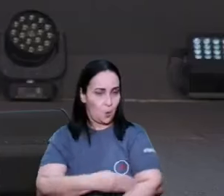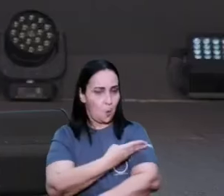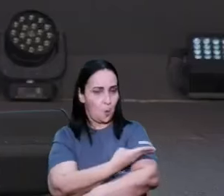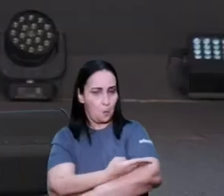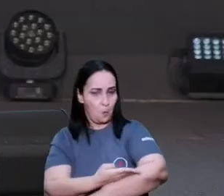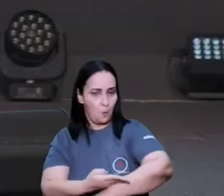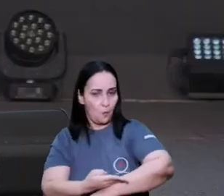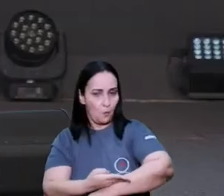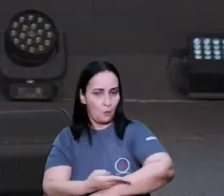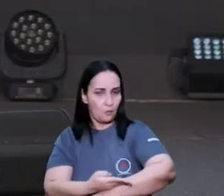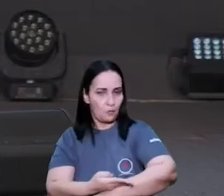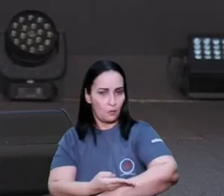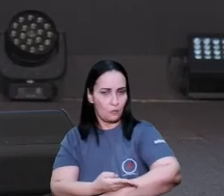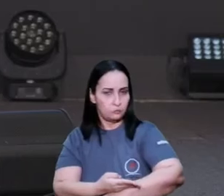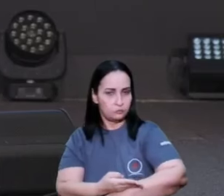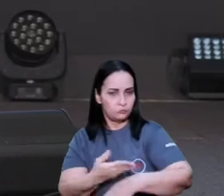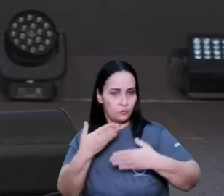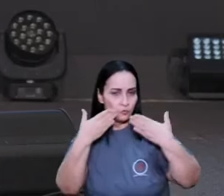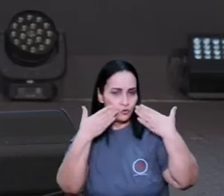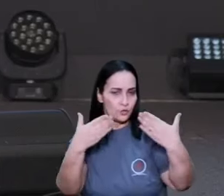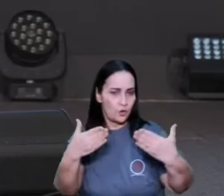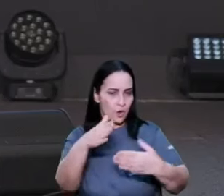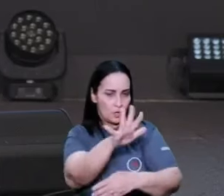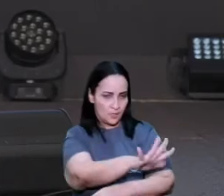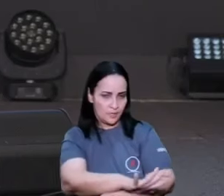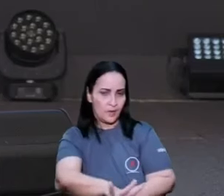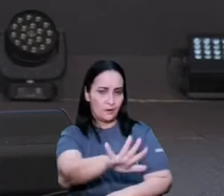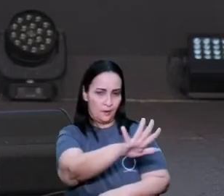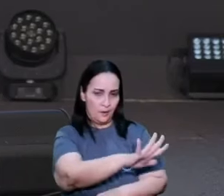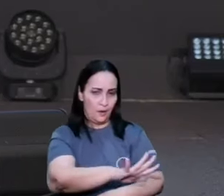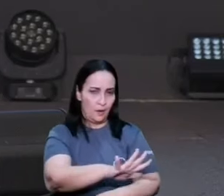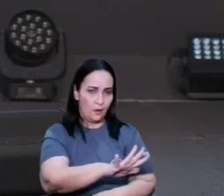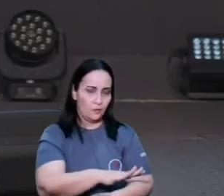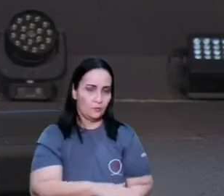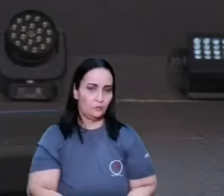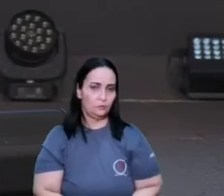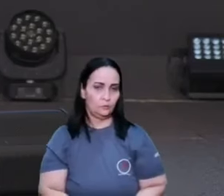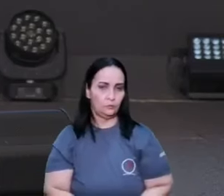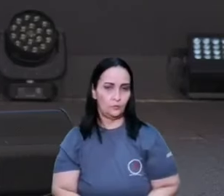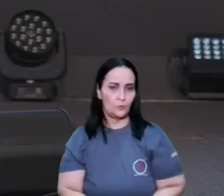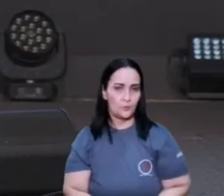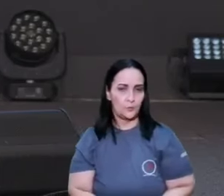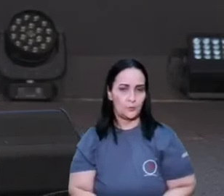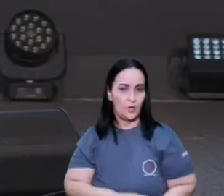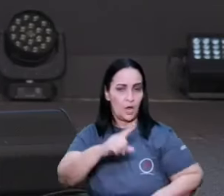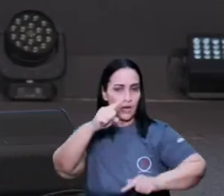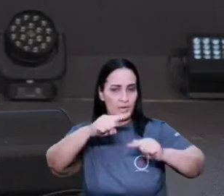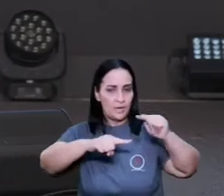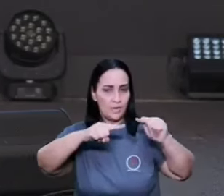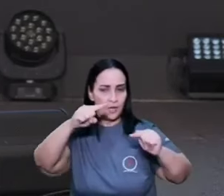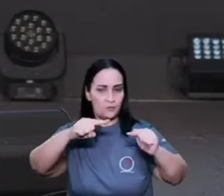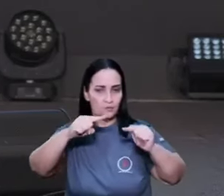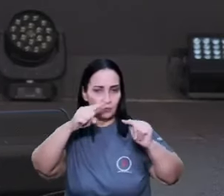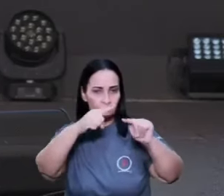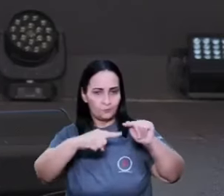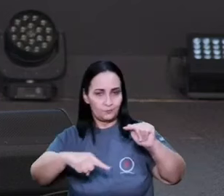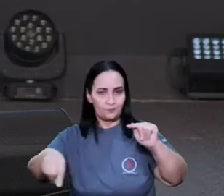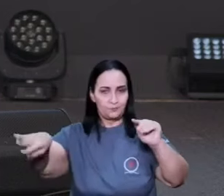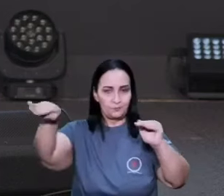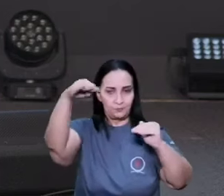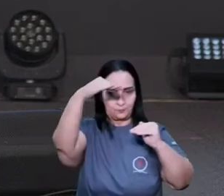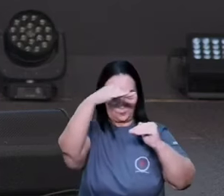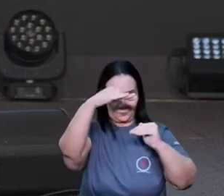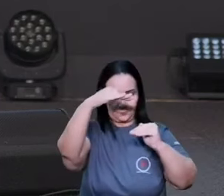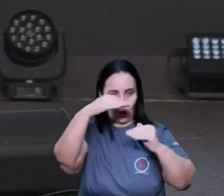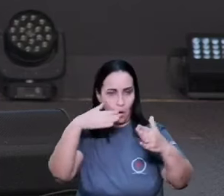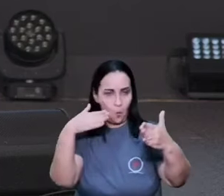fato e como ele conduz esta pessoa a um nível fazendo que ela venha romper com